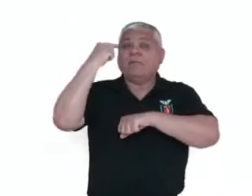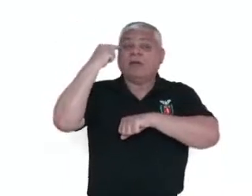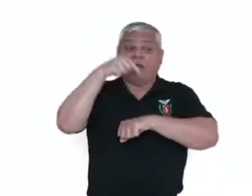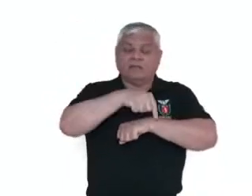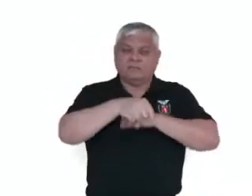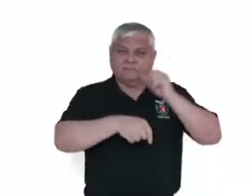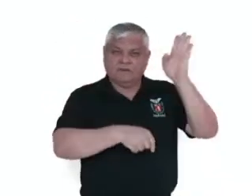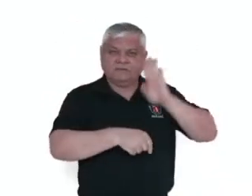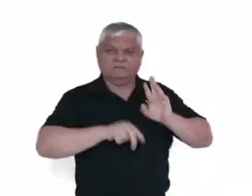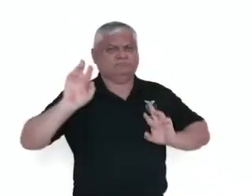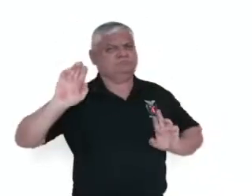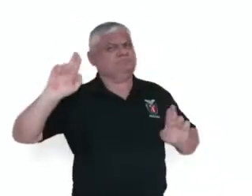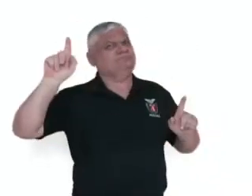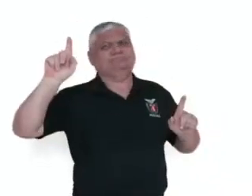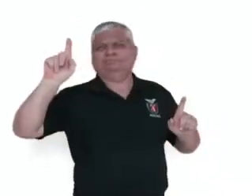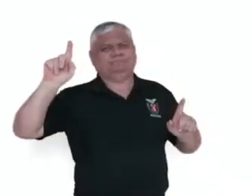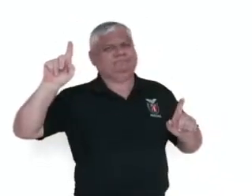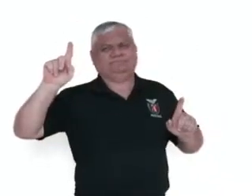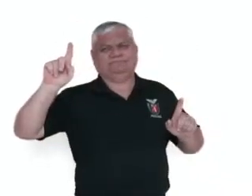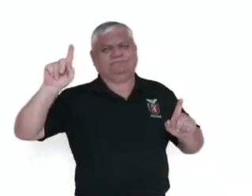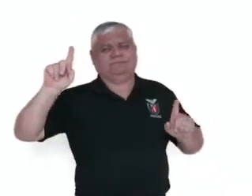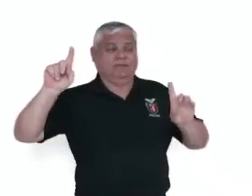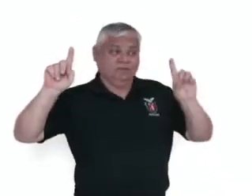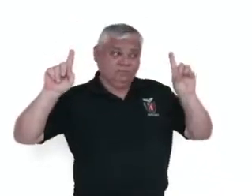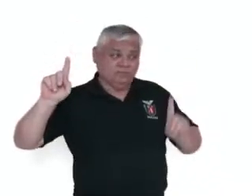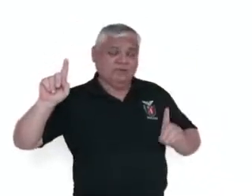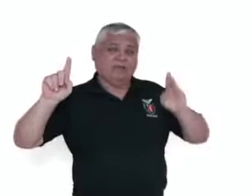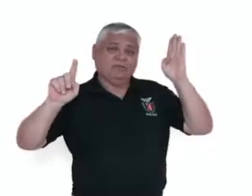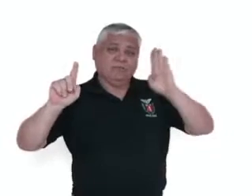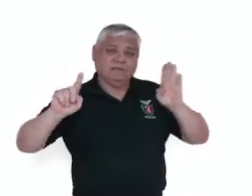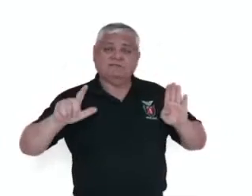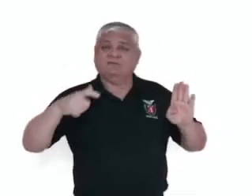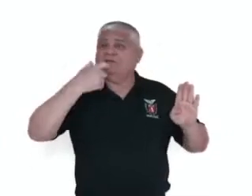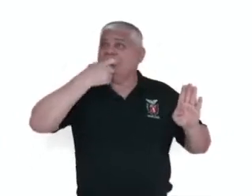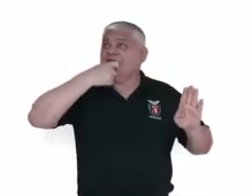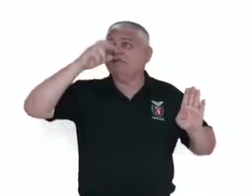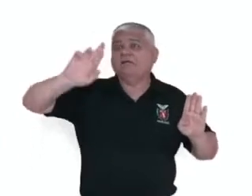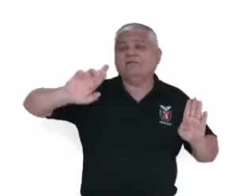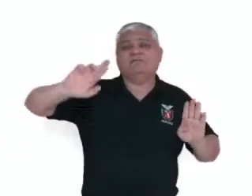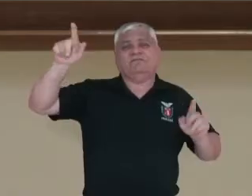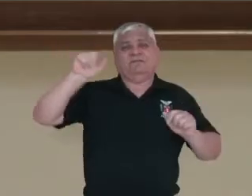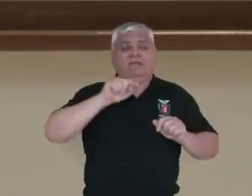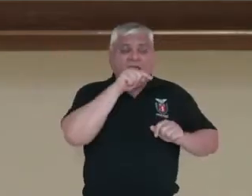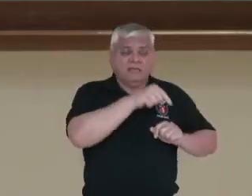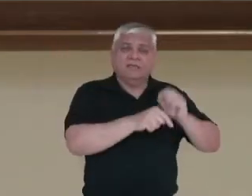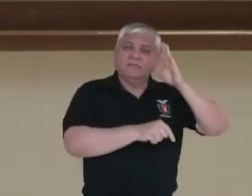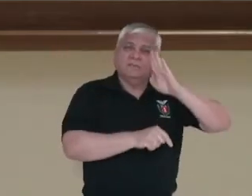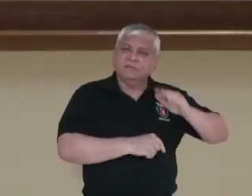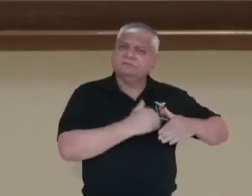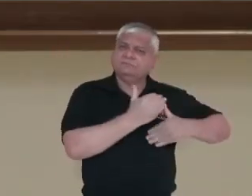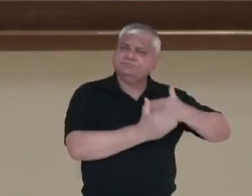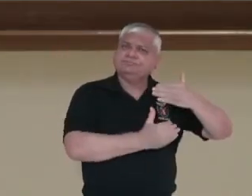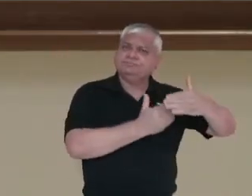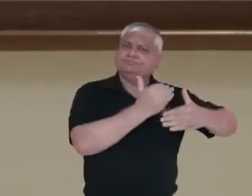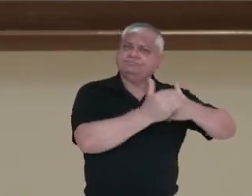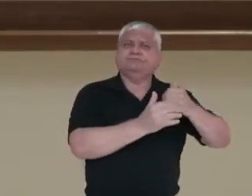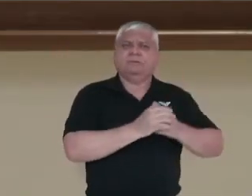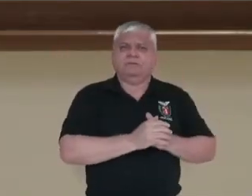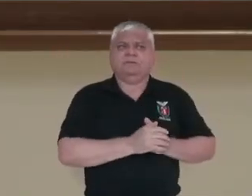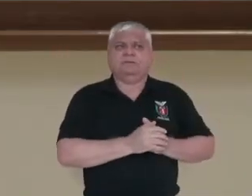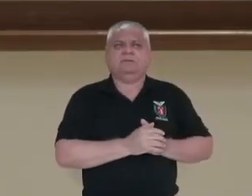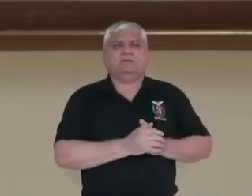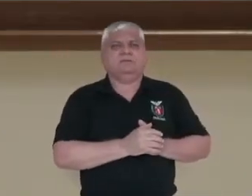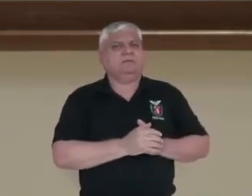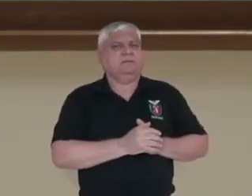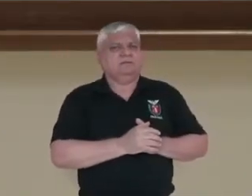inglês. Consequentemente, os direitos e suas conquistas no Brasil também passam por um processo distinto. Então, há